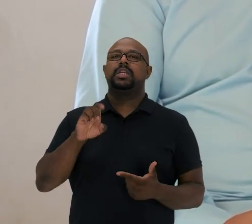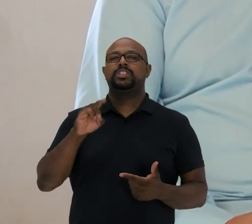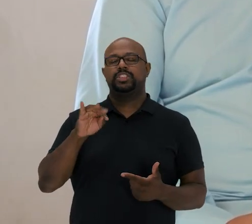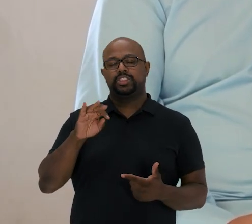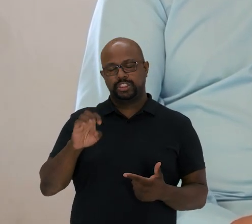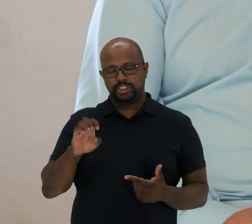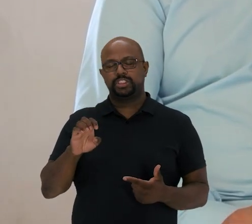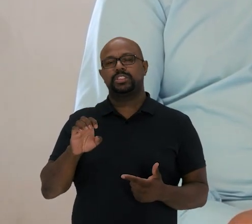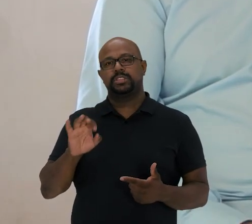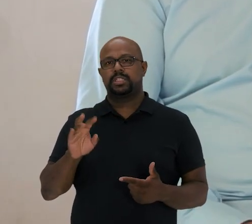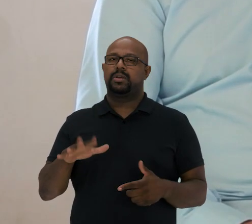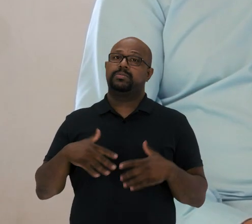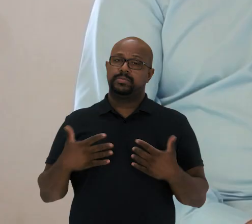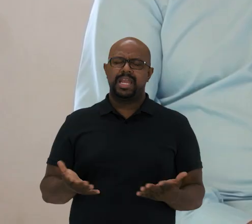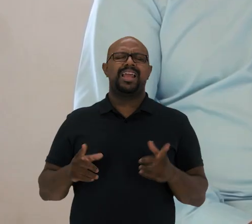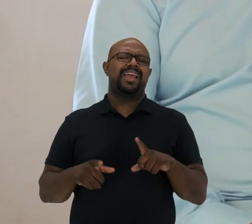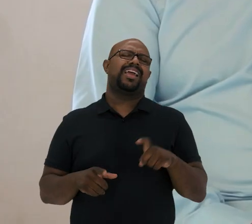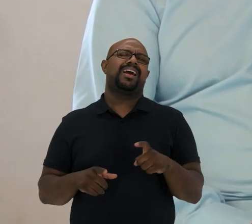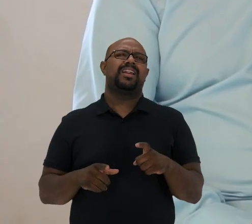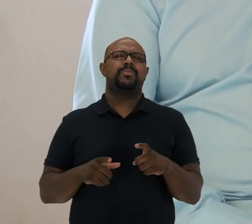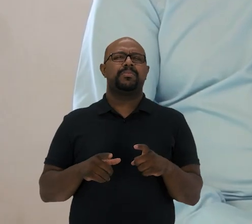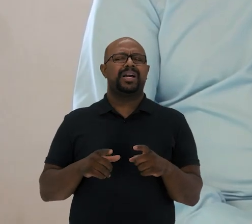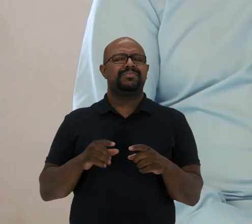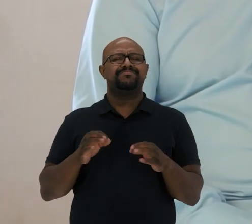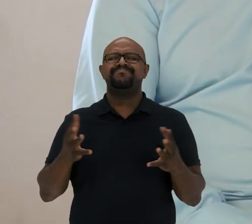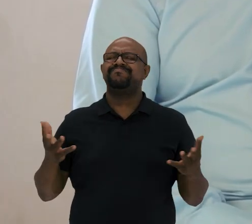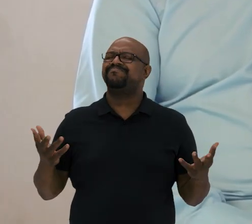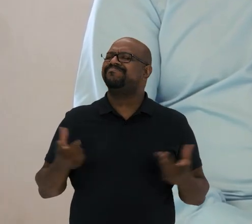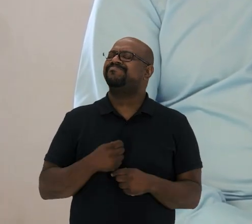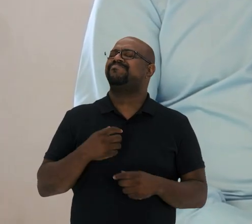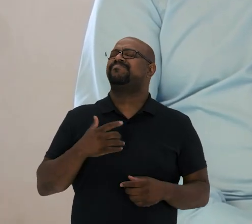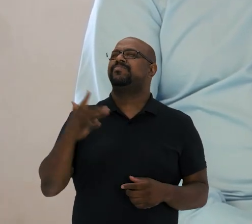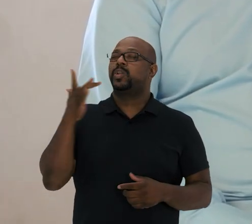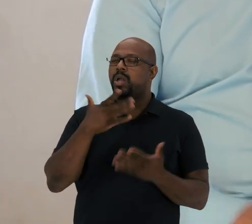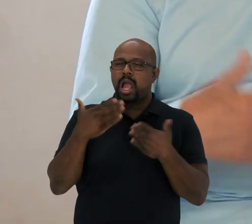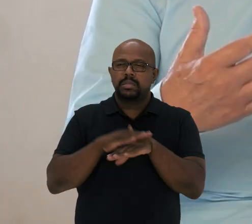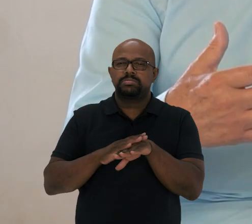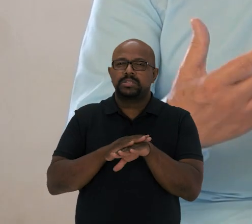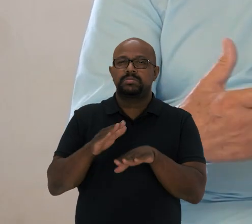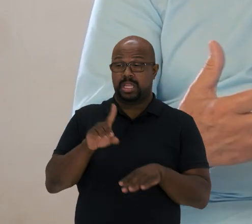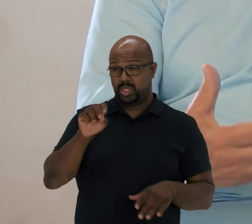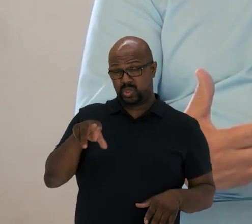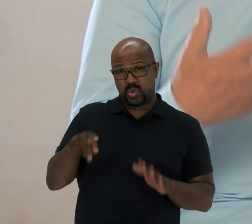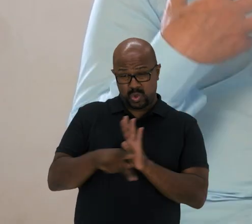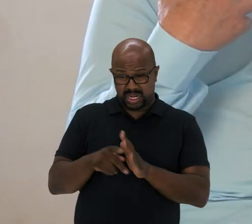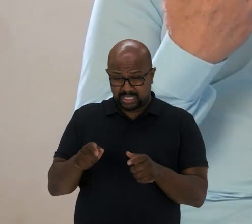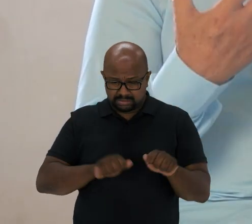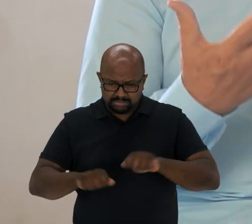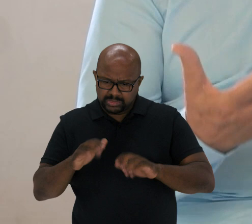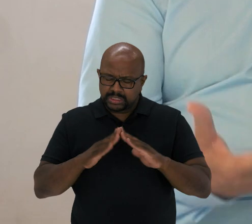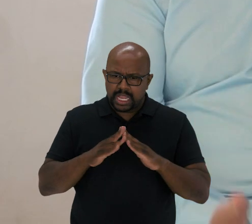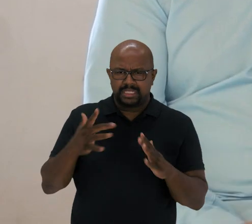a Edith, né, que tal. Era uma lenda, assim, conversar com ela, uma dona de